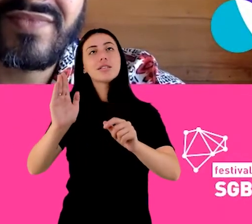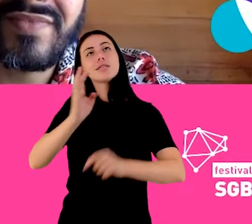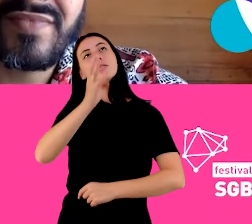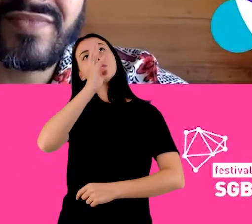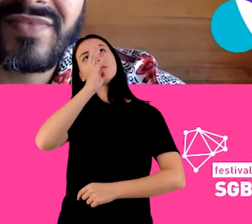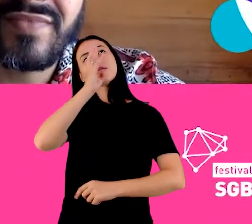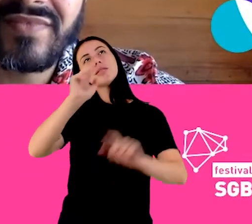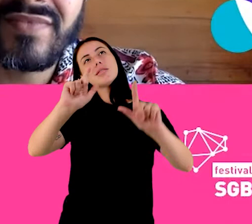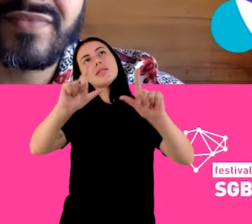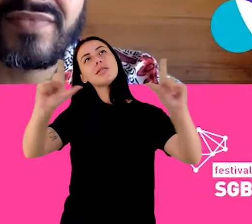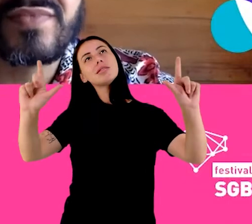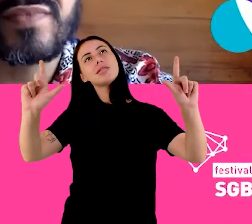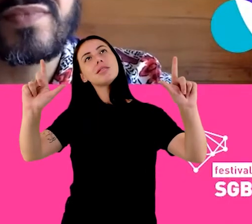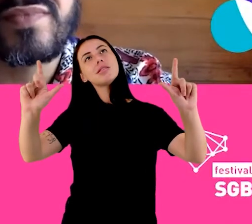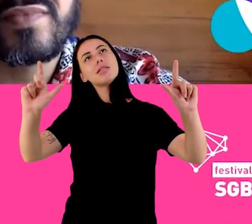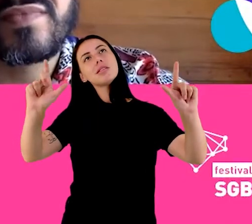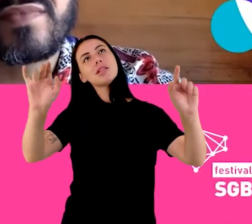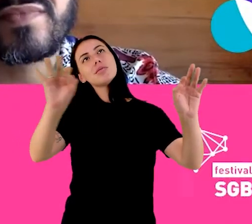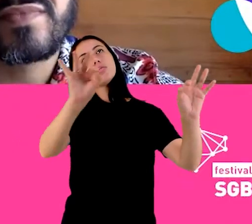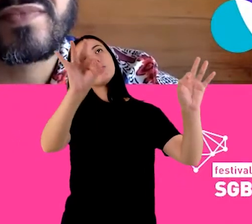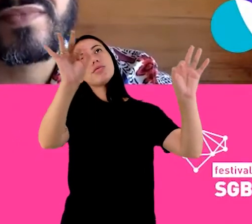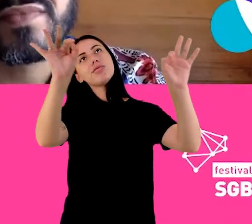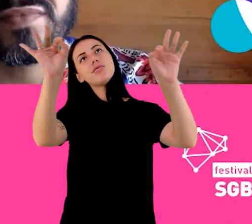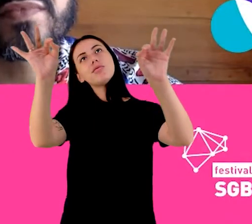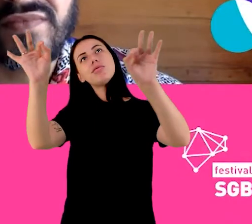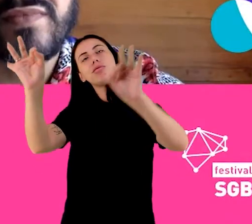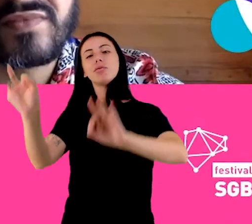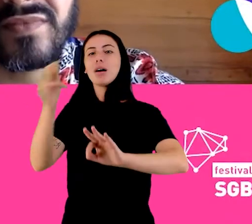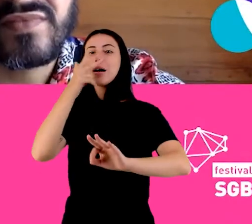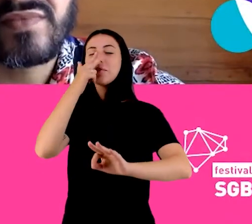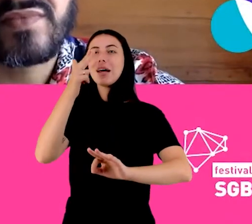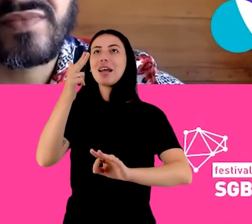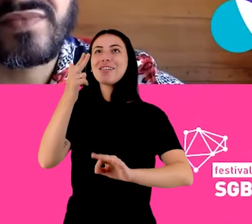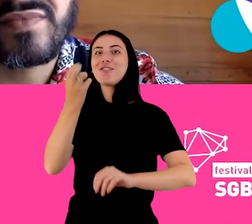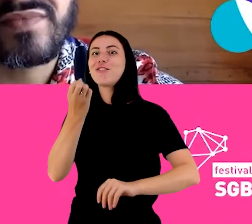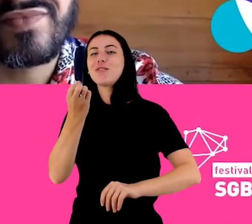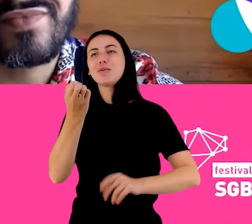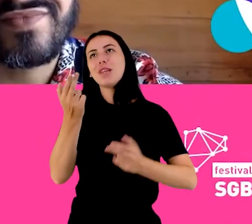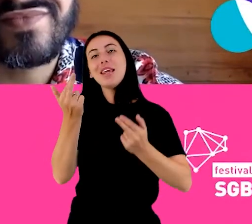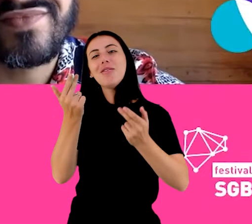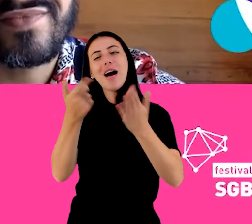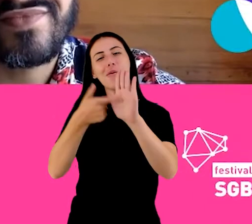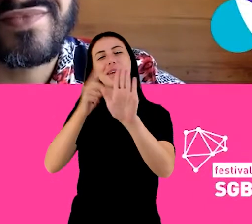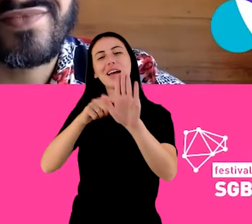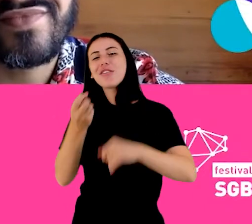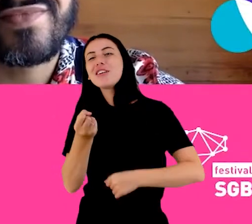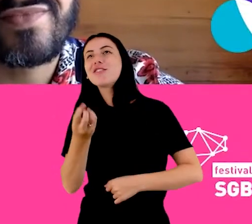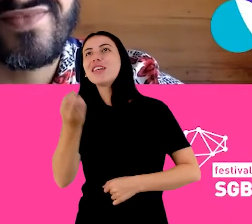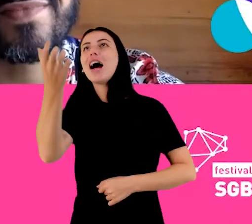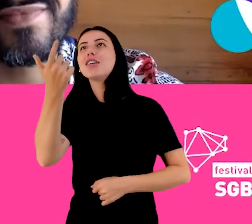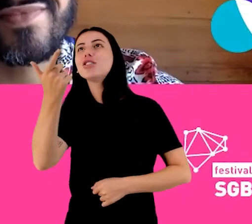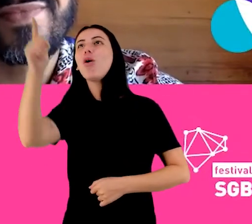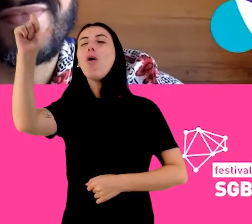ter distribuição clássica, ela precisa existir e ela tem que existir, porque nada mais belo e maravilhoso quando você está no